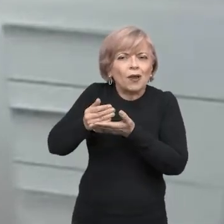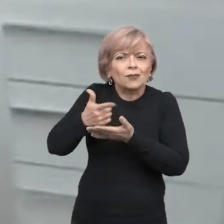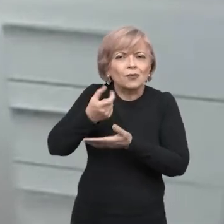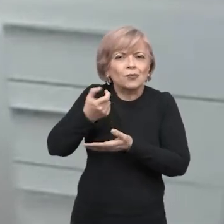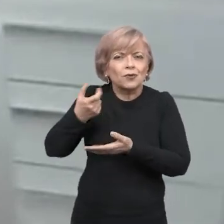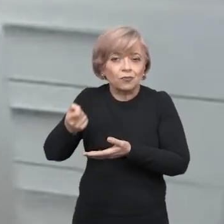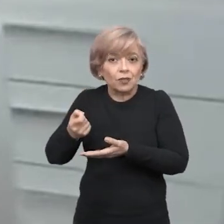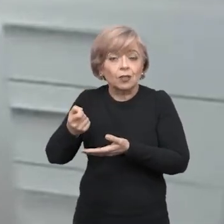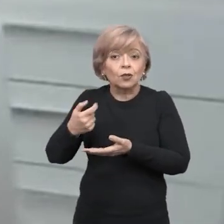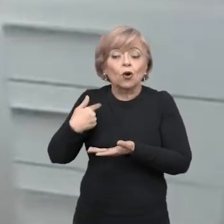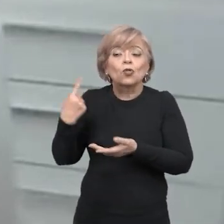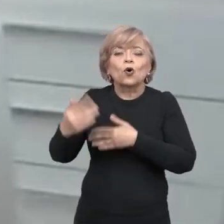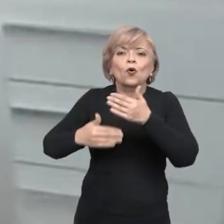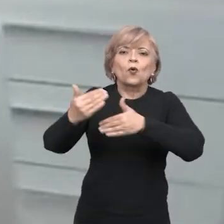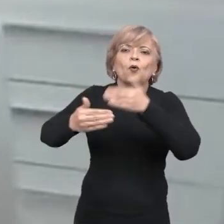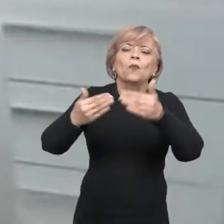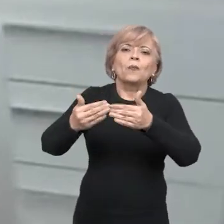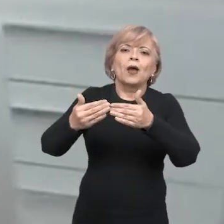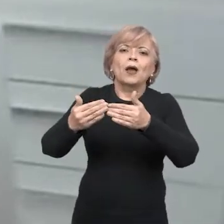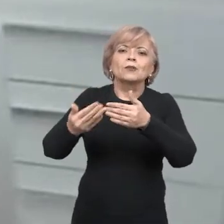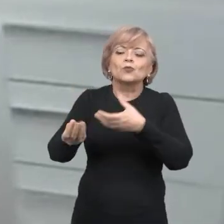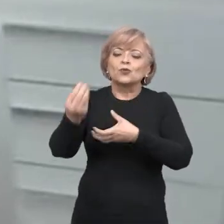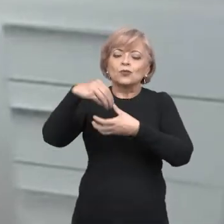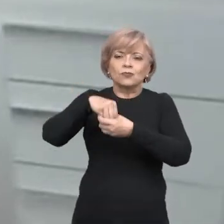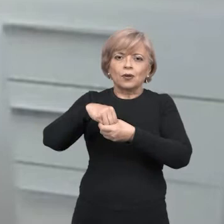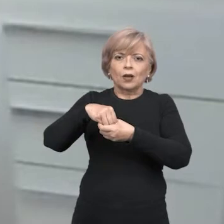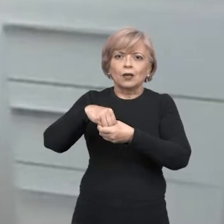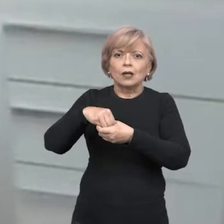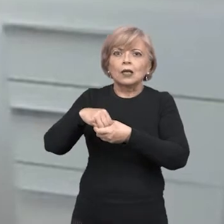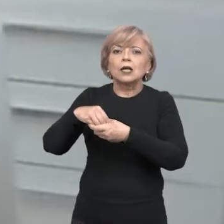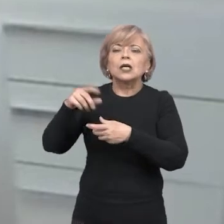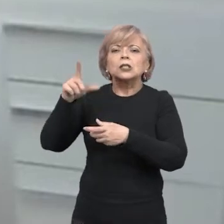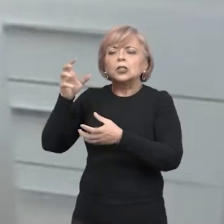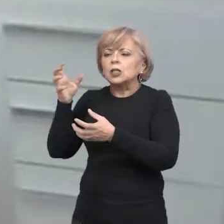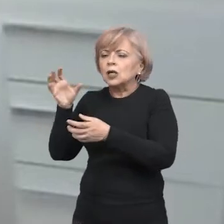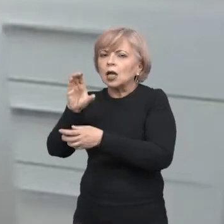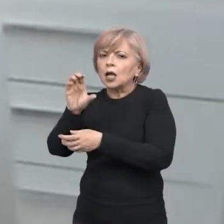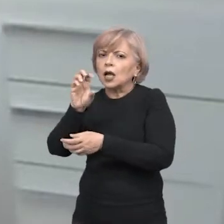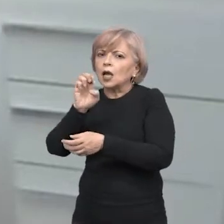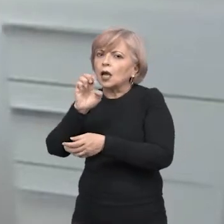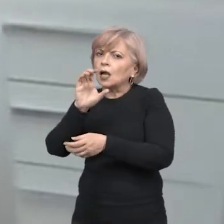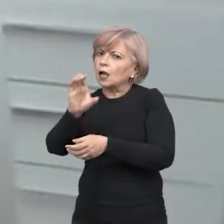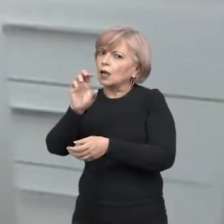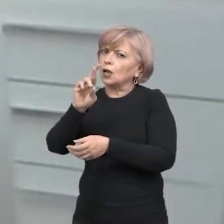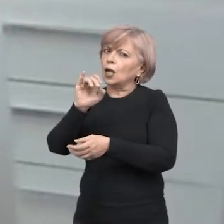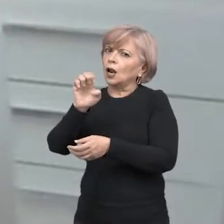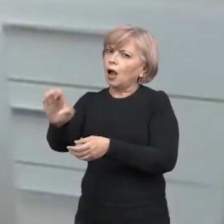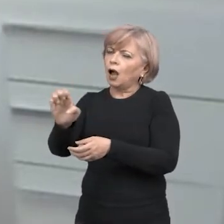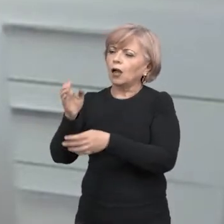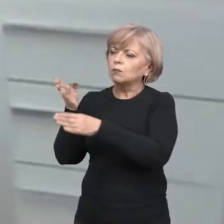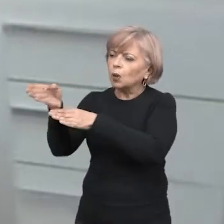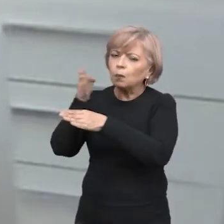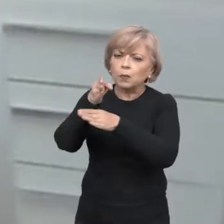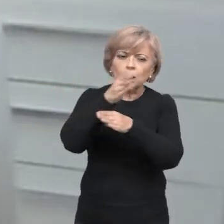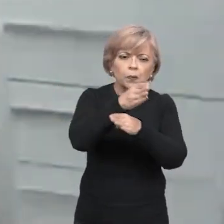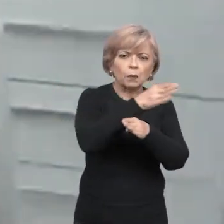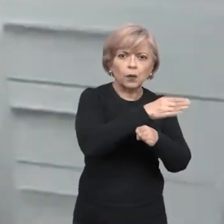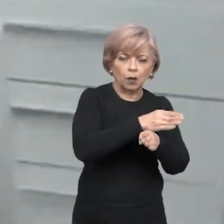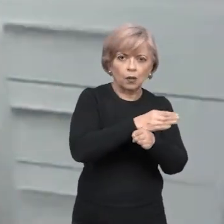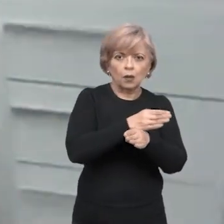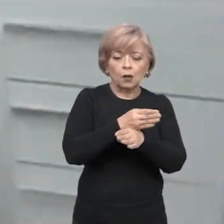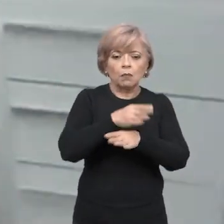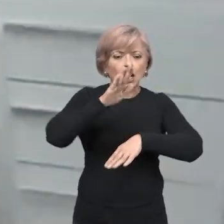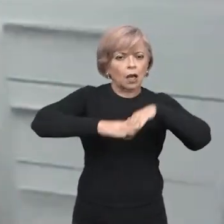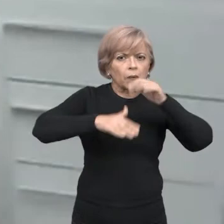interiorização o processo segundo o qual nós iremos entrar entrai capacitando os nossos servidores os